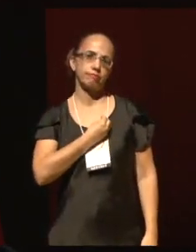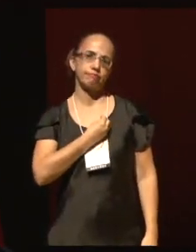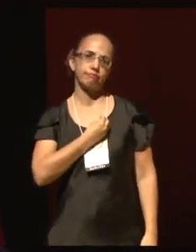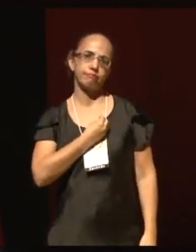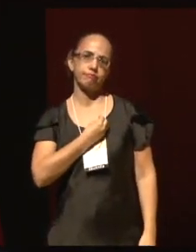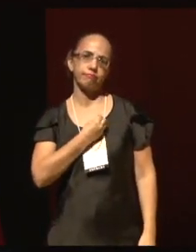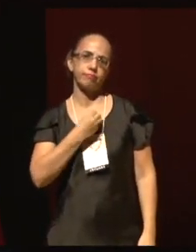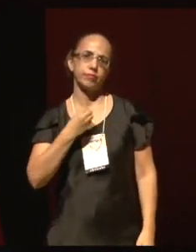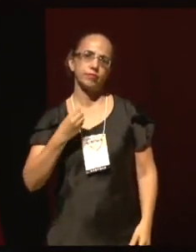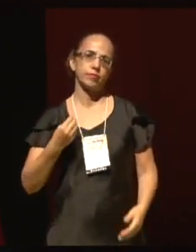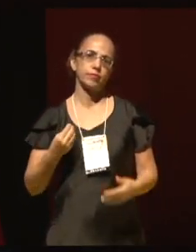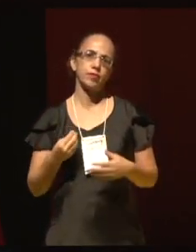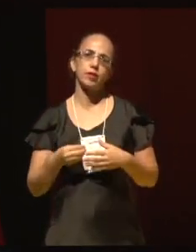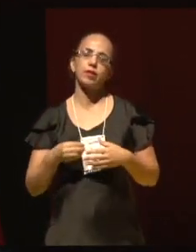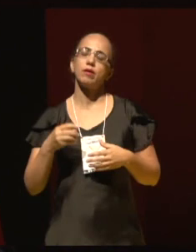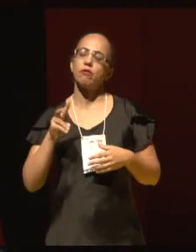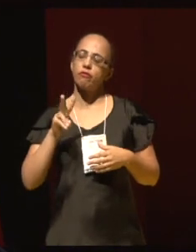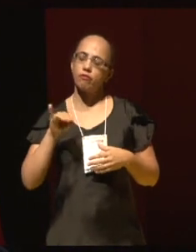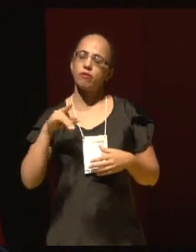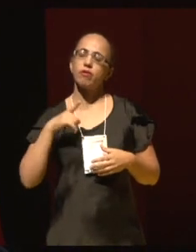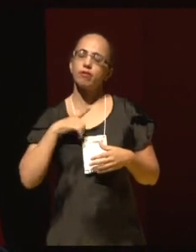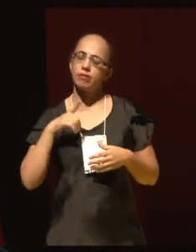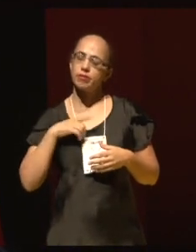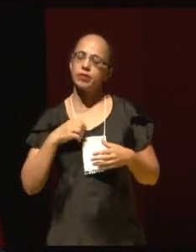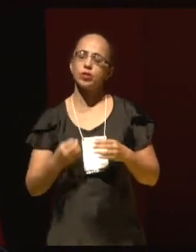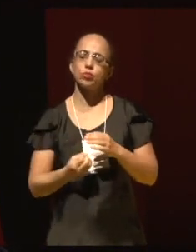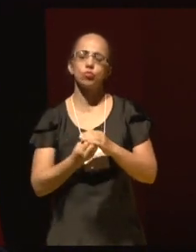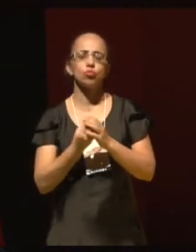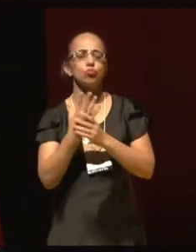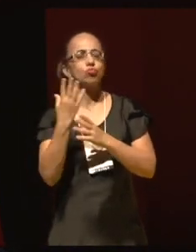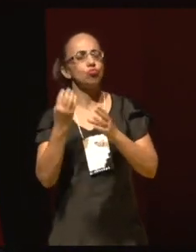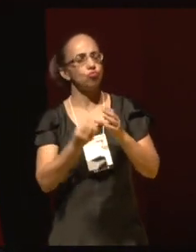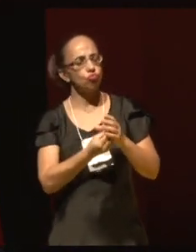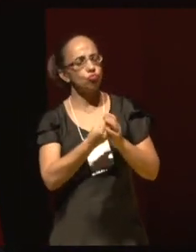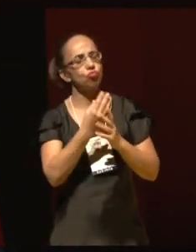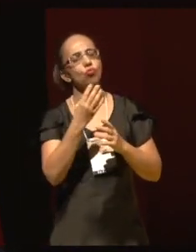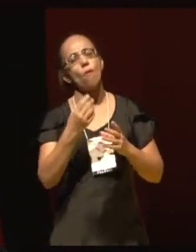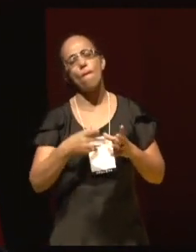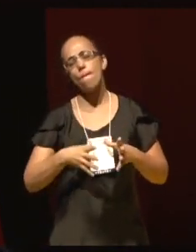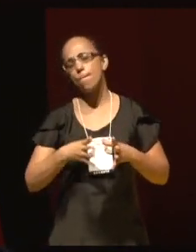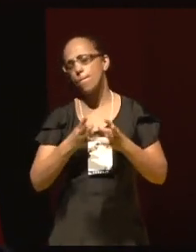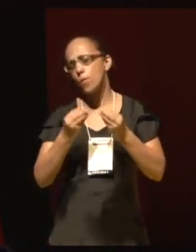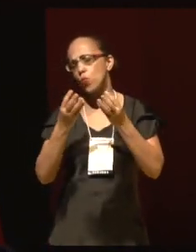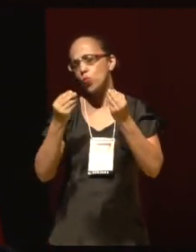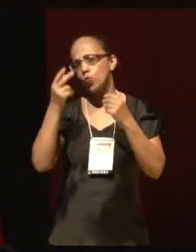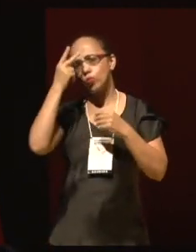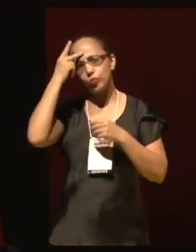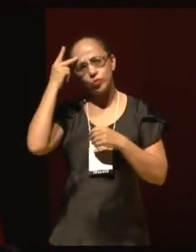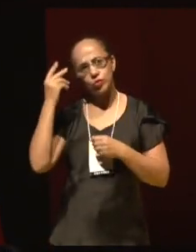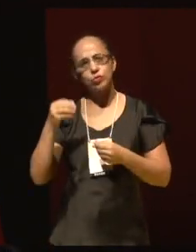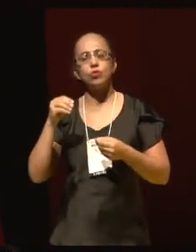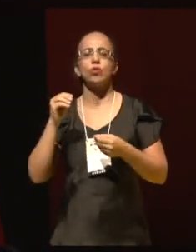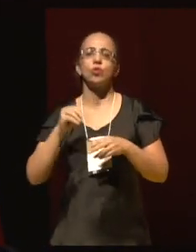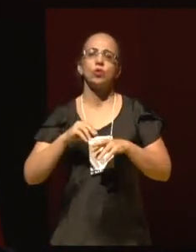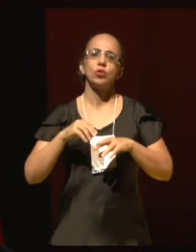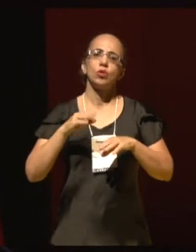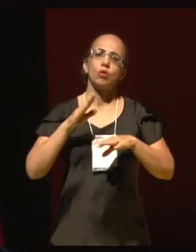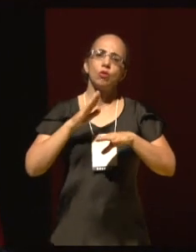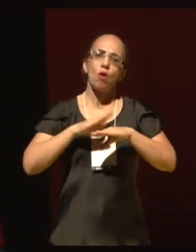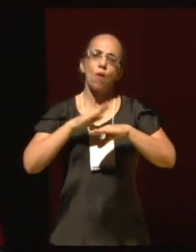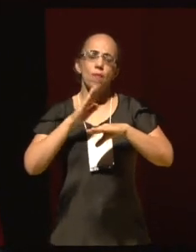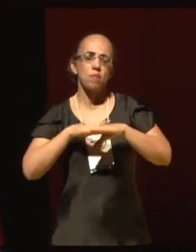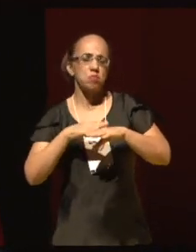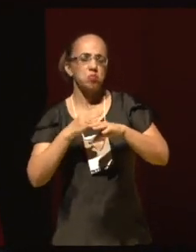Vai haver muitas mais pessoas com discapacidades, vão nascer muitas mais pessoas e vamos a